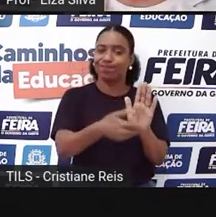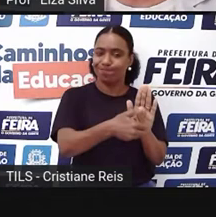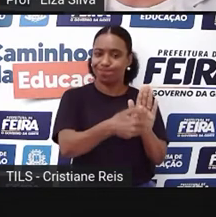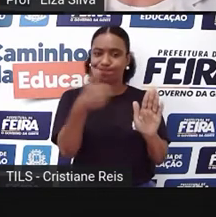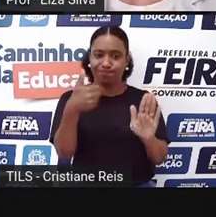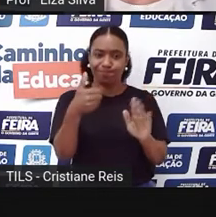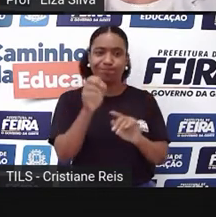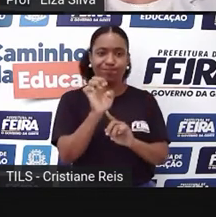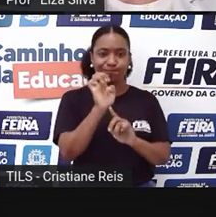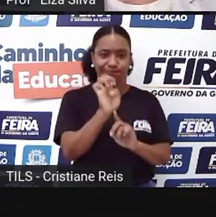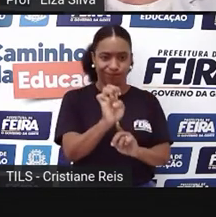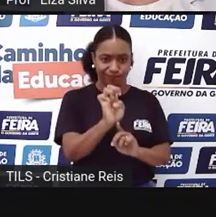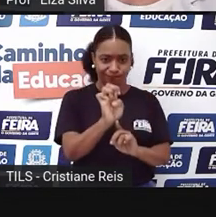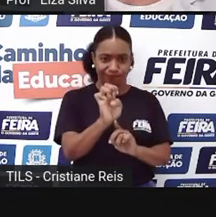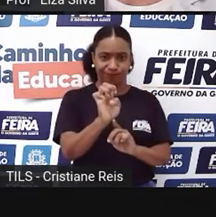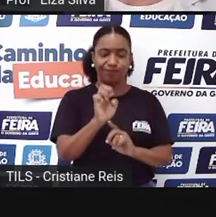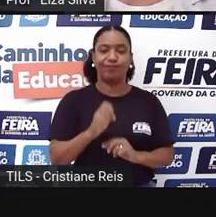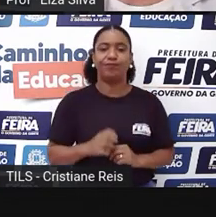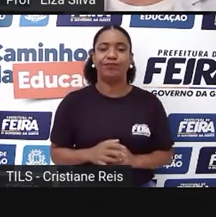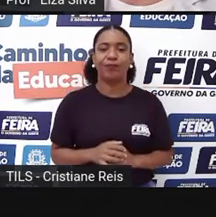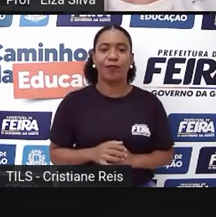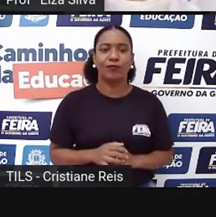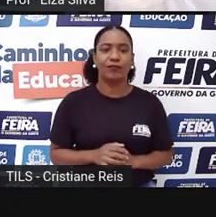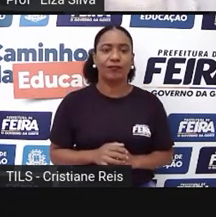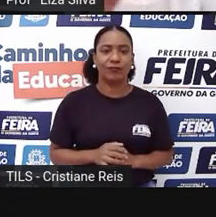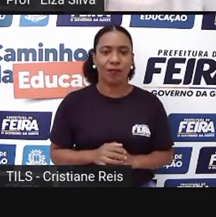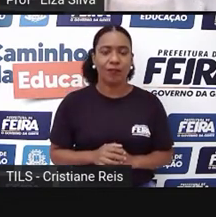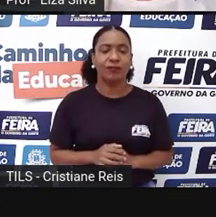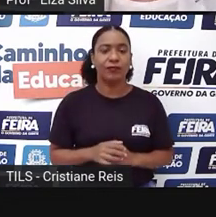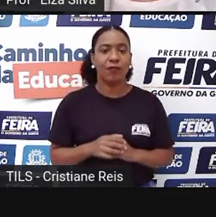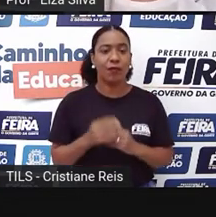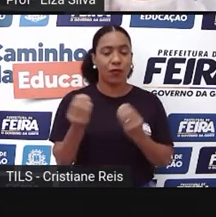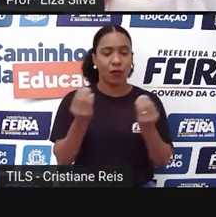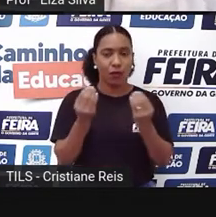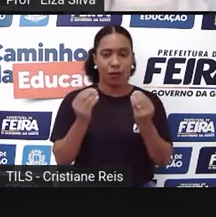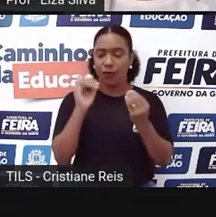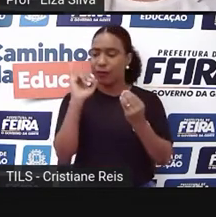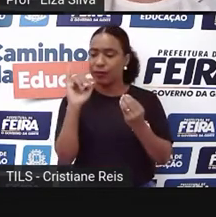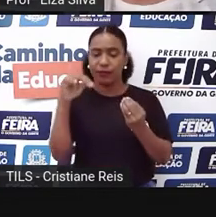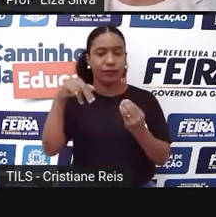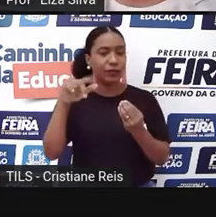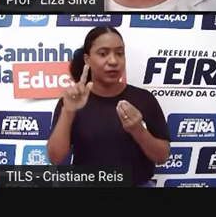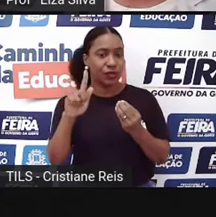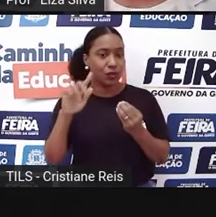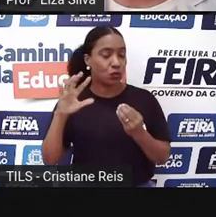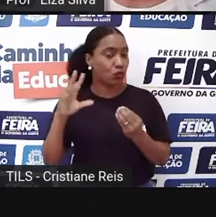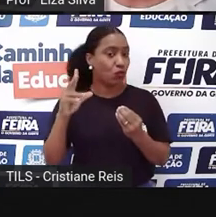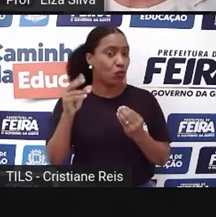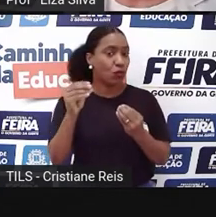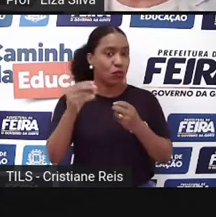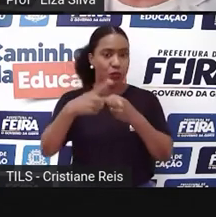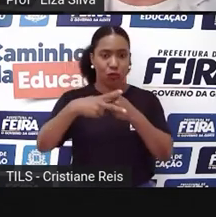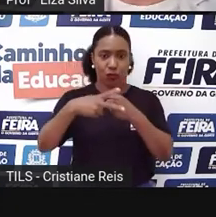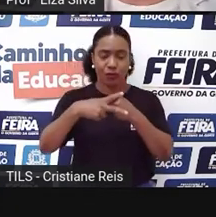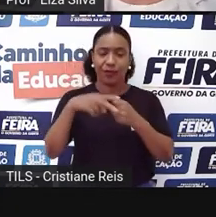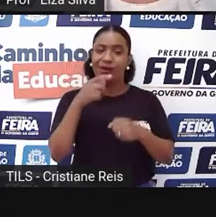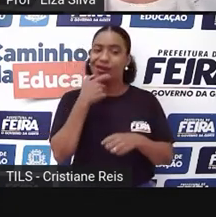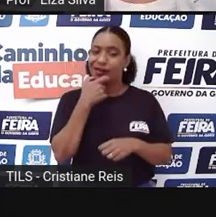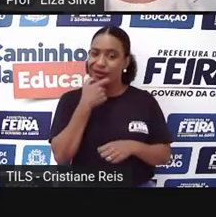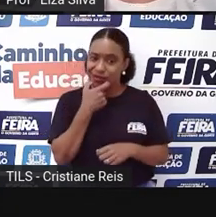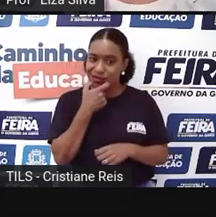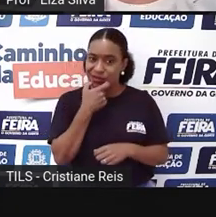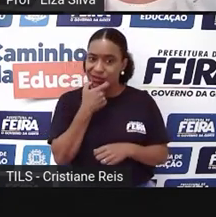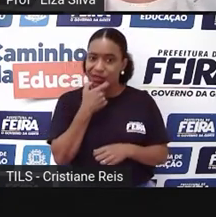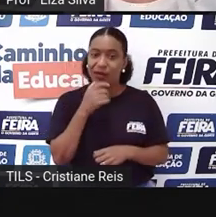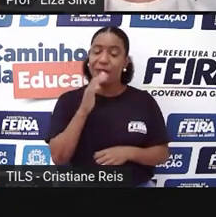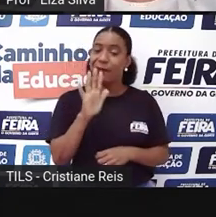ok? A gente vai acrescentar o ing de um modo geral no final dos verbos em inglês. Agora, se